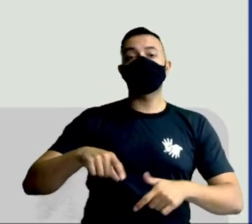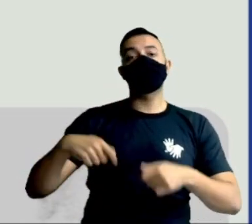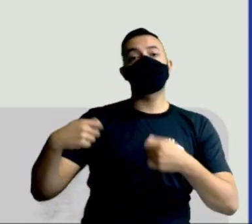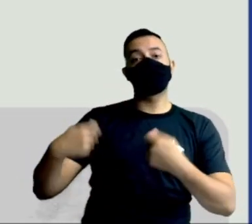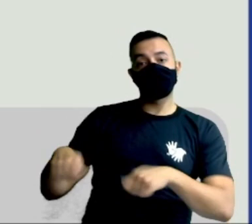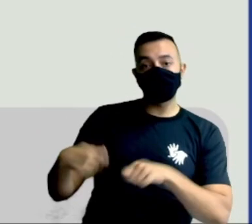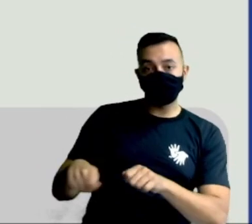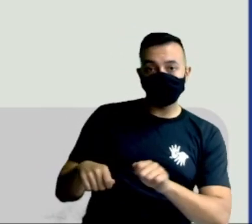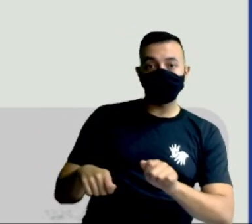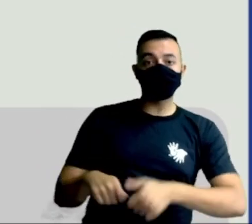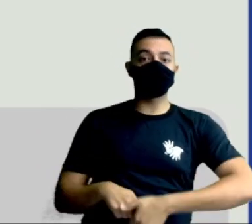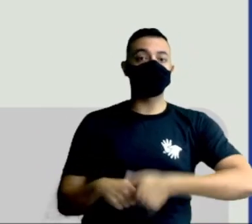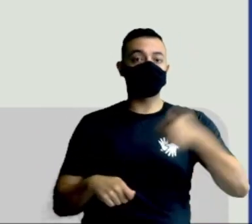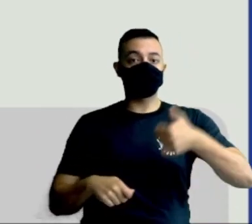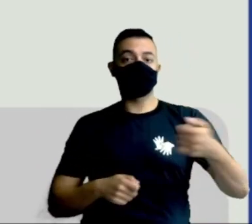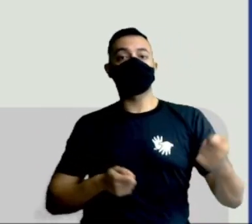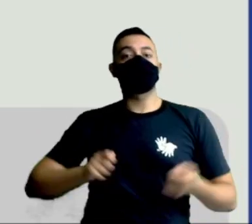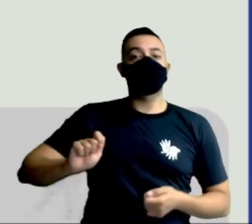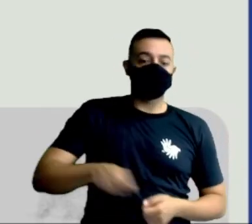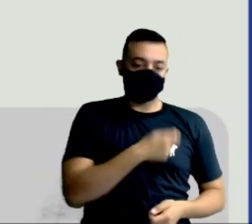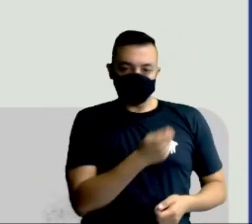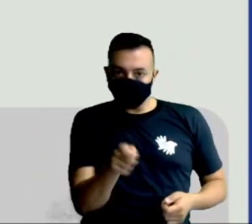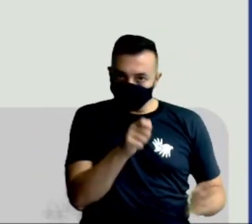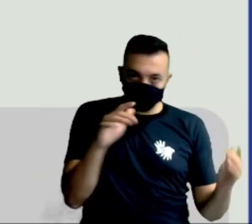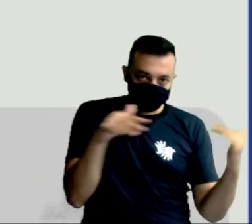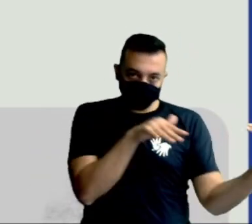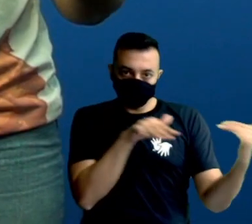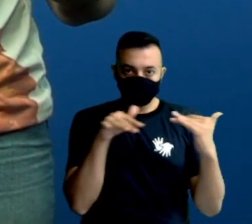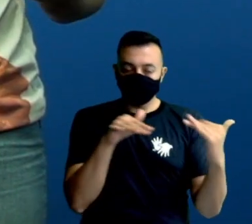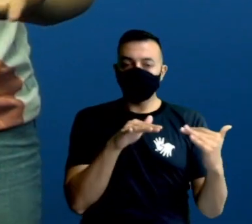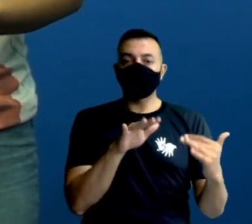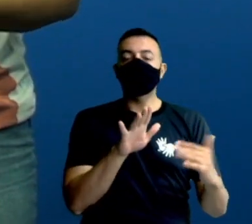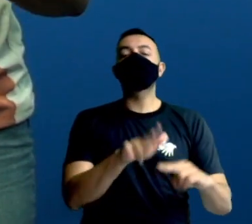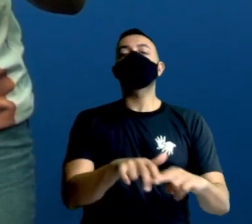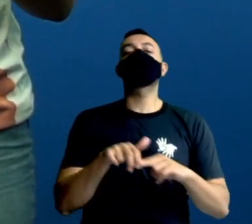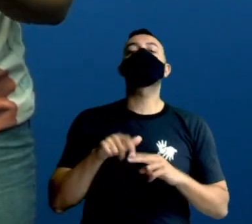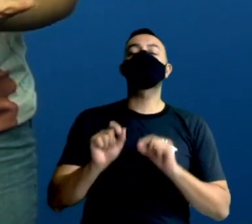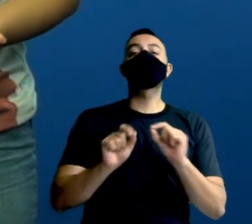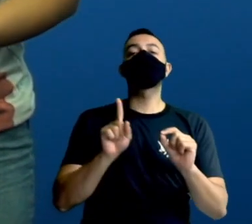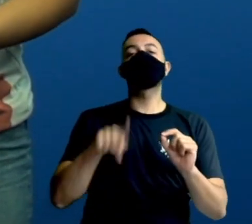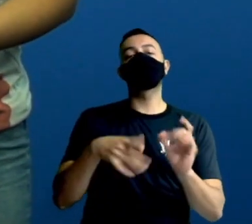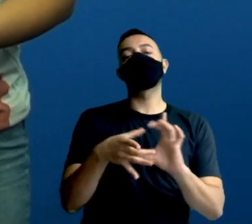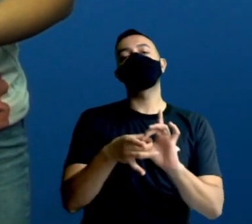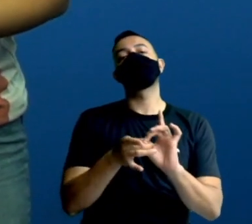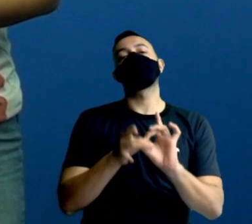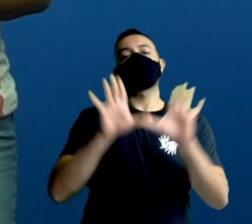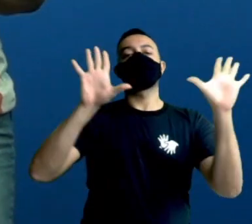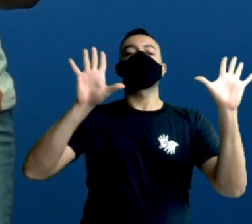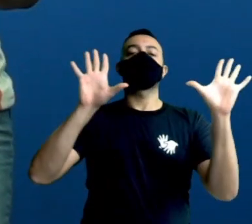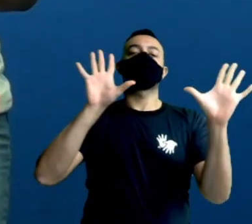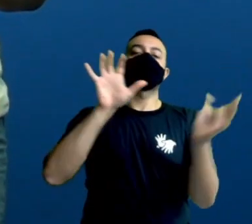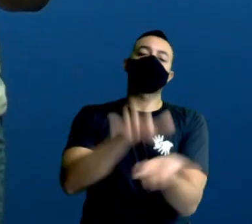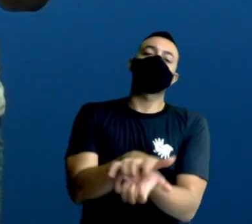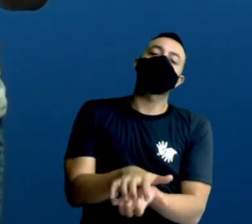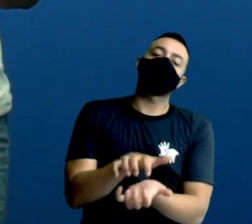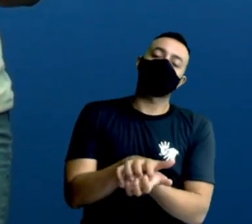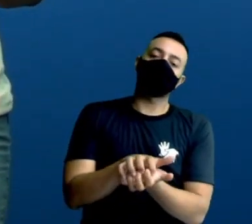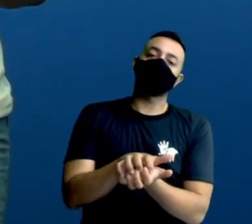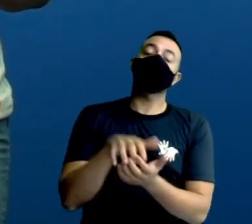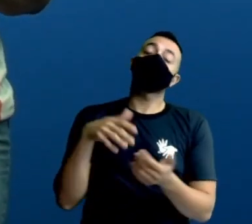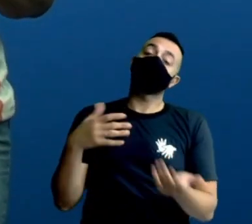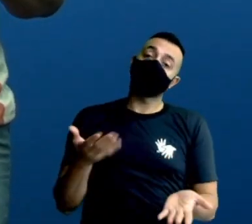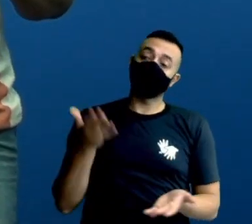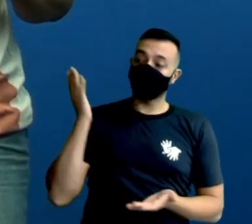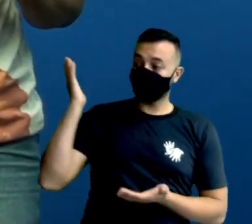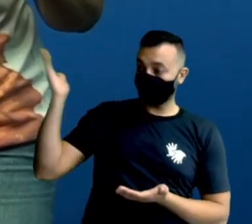depende deste primeiro combate. E a causa era o quê? Era a libertação de Pernambuco. Então é ele que vai